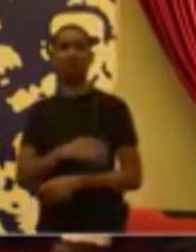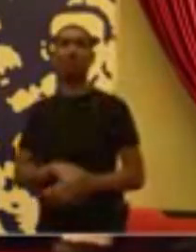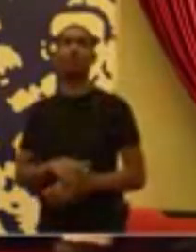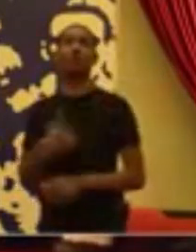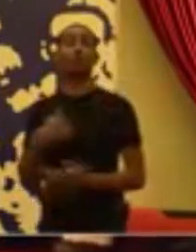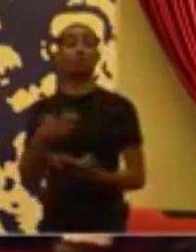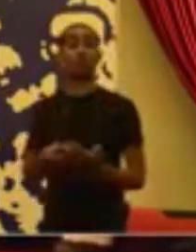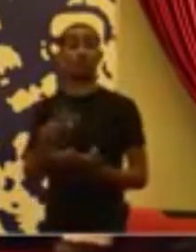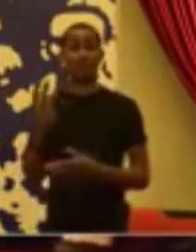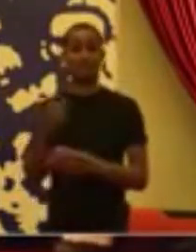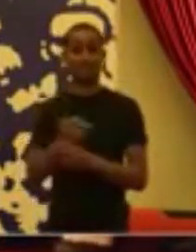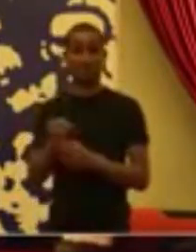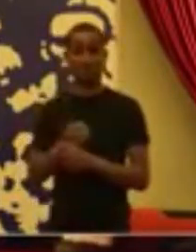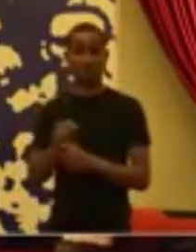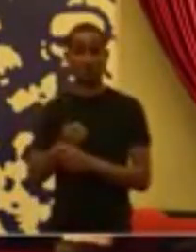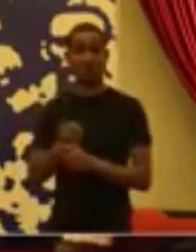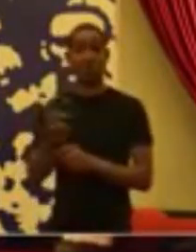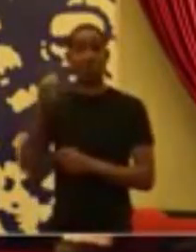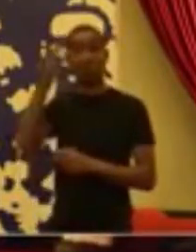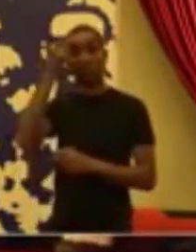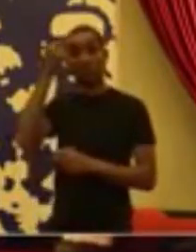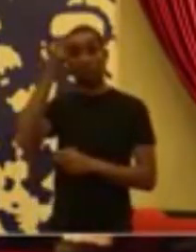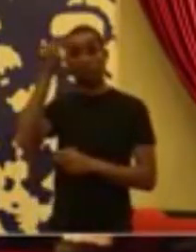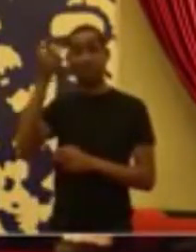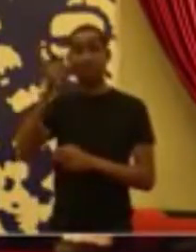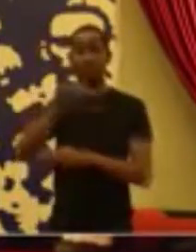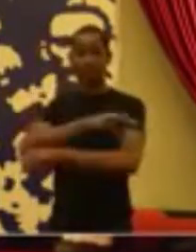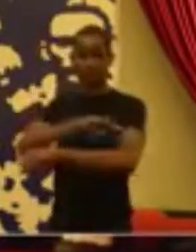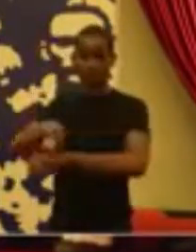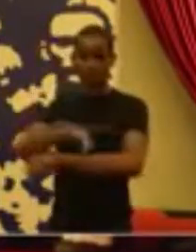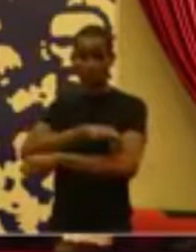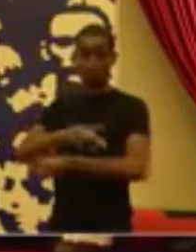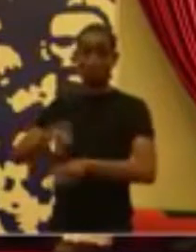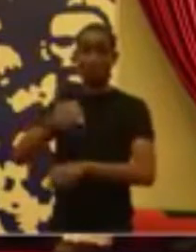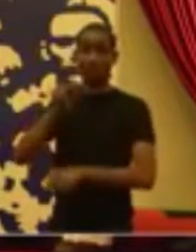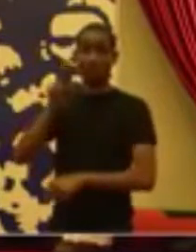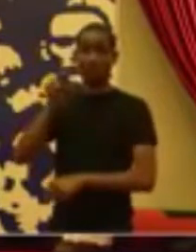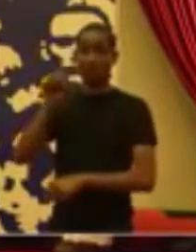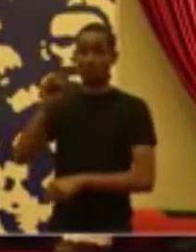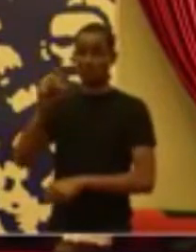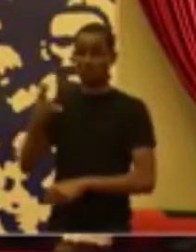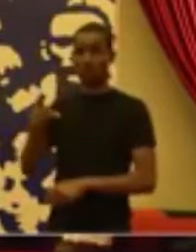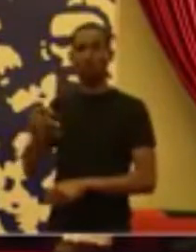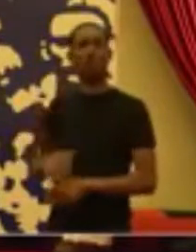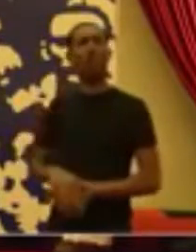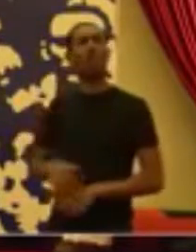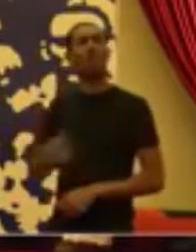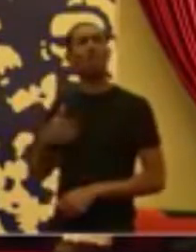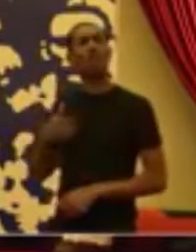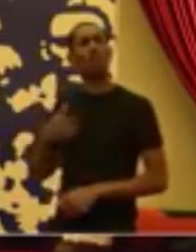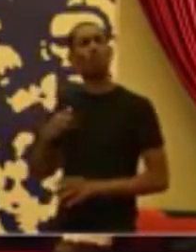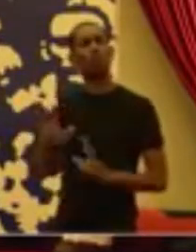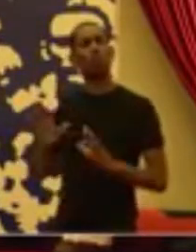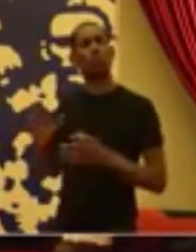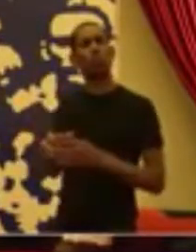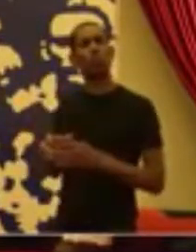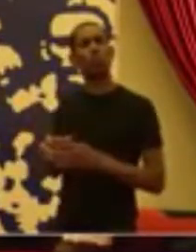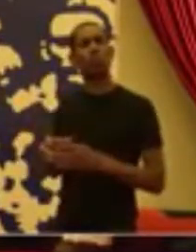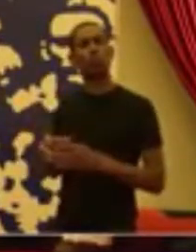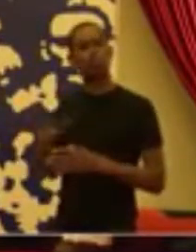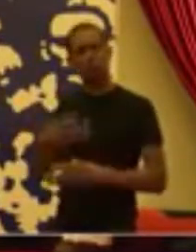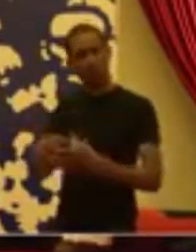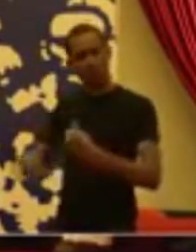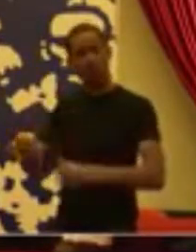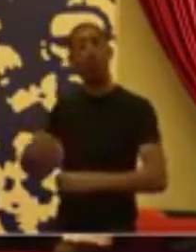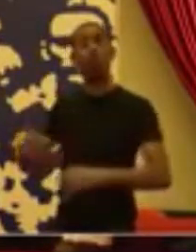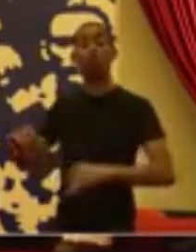da USP quando ele foi promulgado e nós tivemos um impacto. Eu sou de uma geração que sofreu o